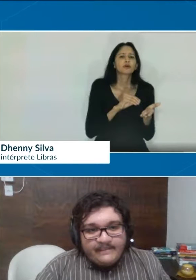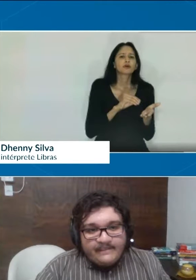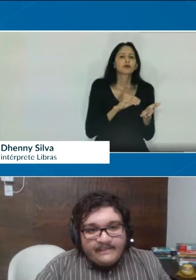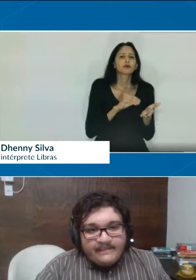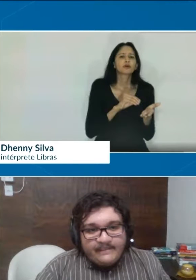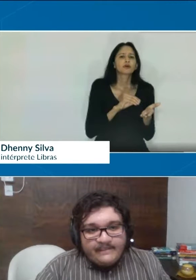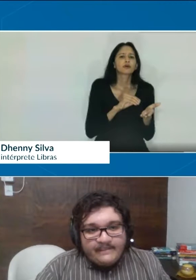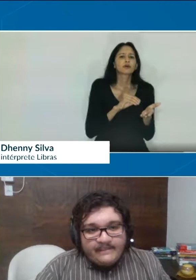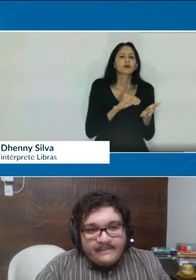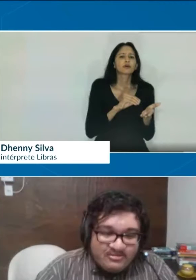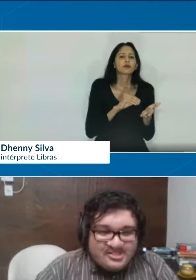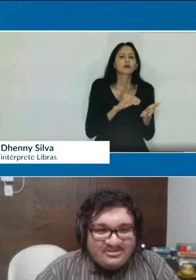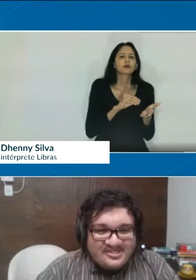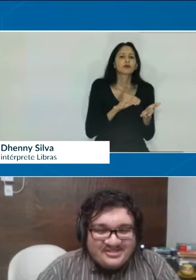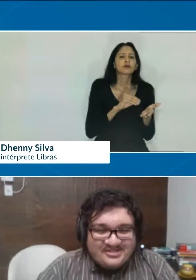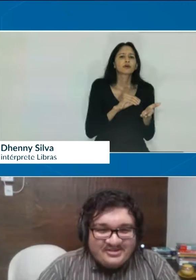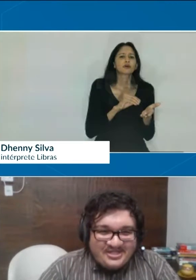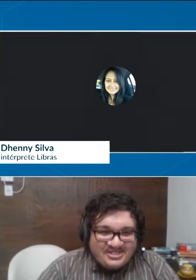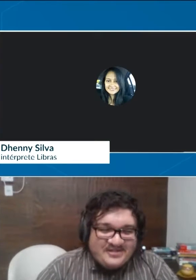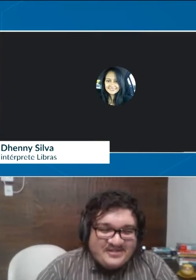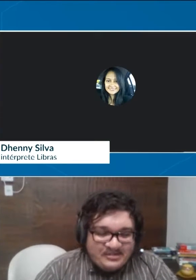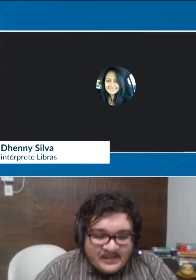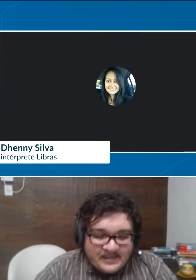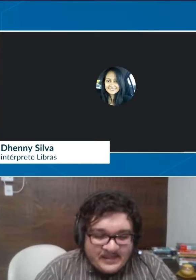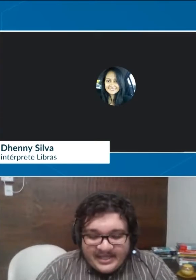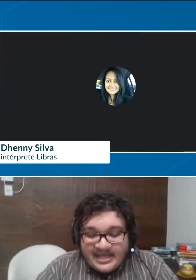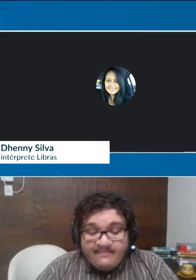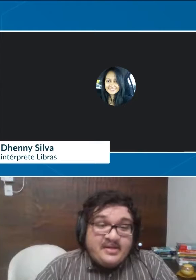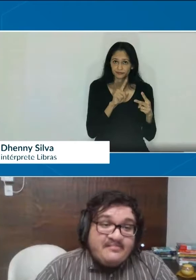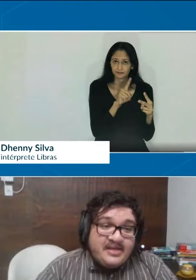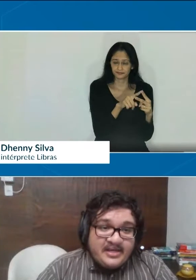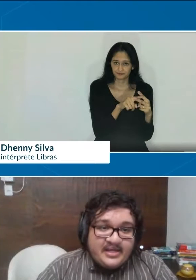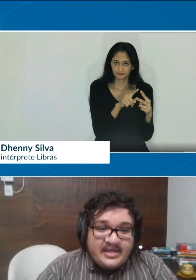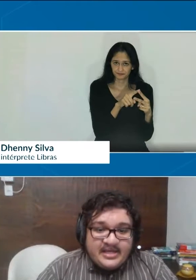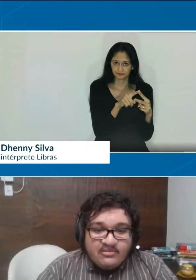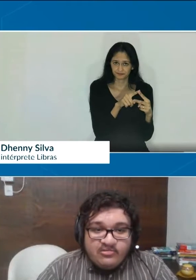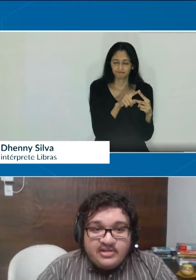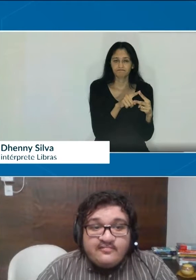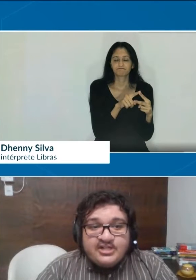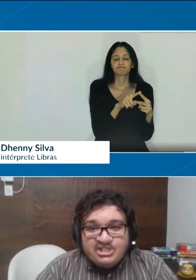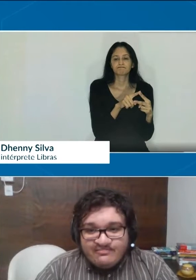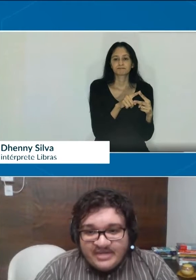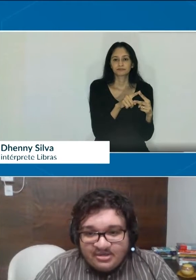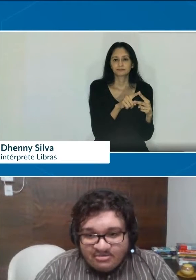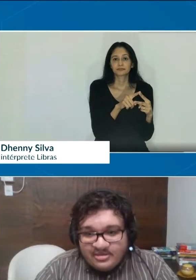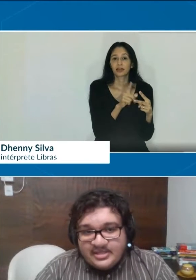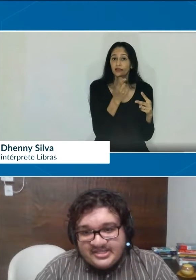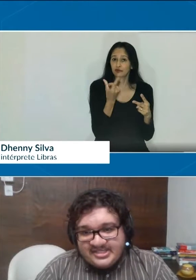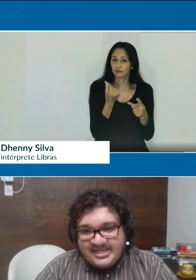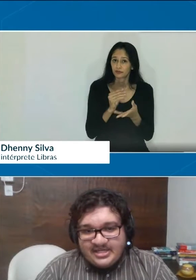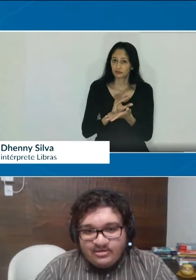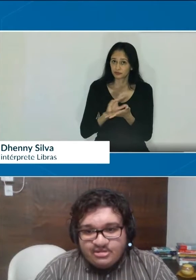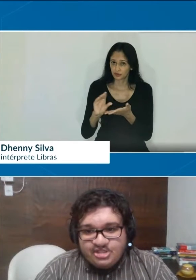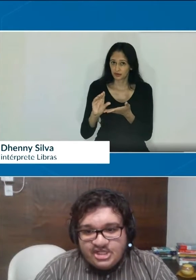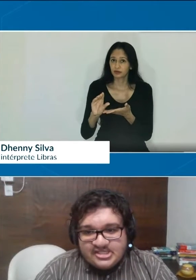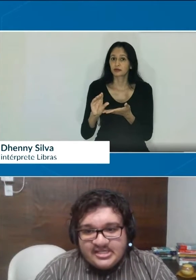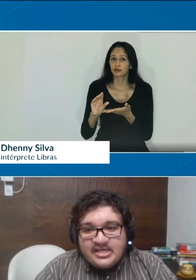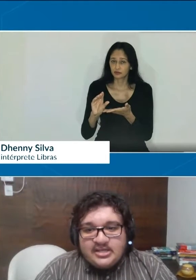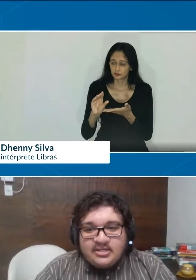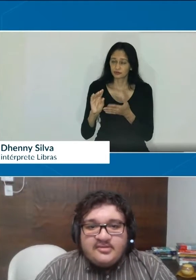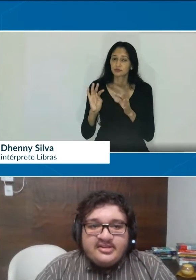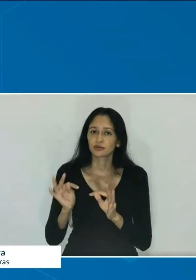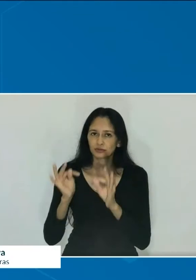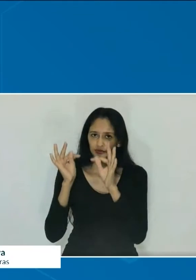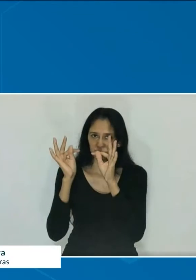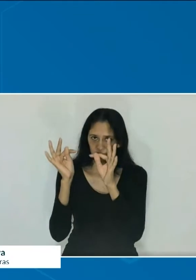Perfeito, Marcelo. Falta duas coisas no meu entendimento, né? A primeira é um investimento nessas tecnologias,